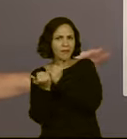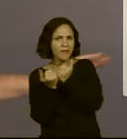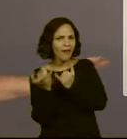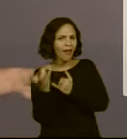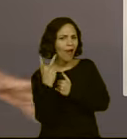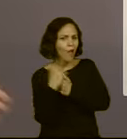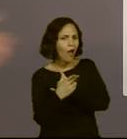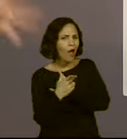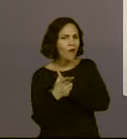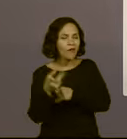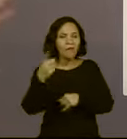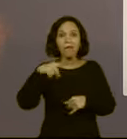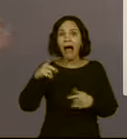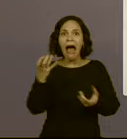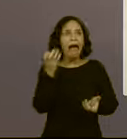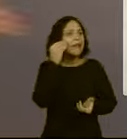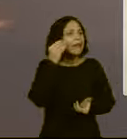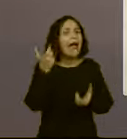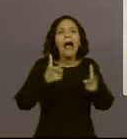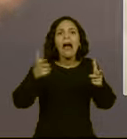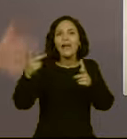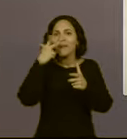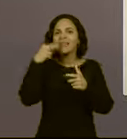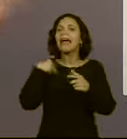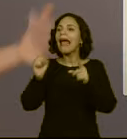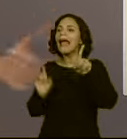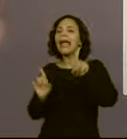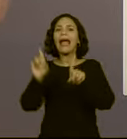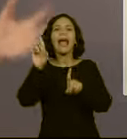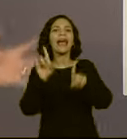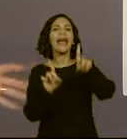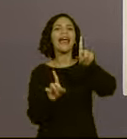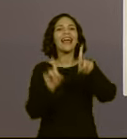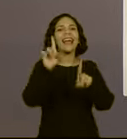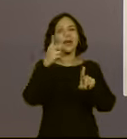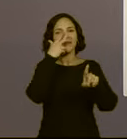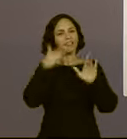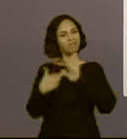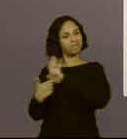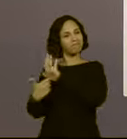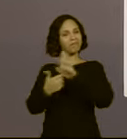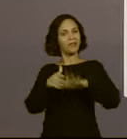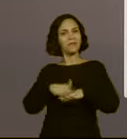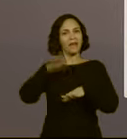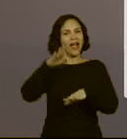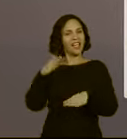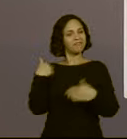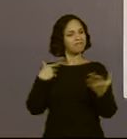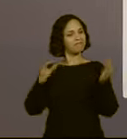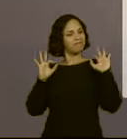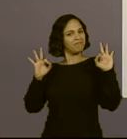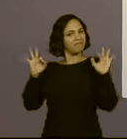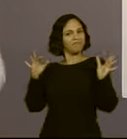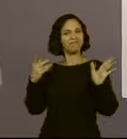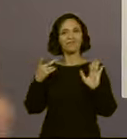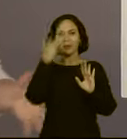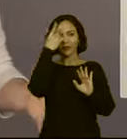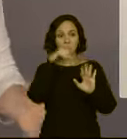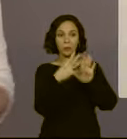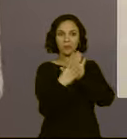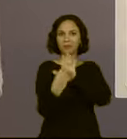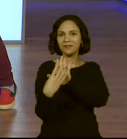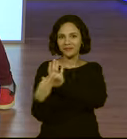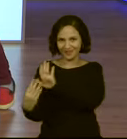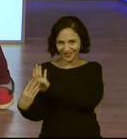todo mundo queria ter um igual aí fica todo mundo competindo para ver quem que vai estar mais na moda do que o outro na verdade